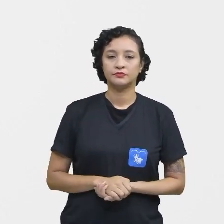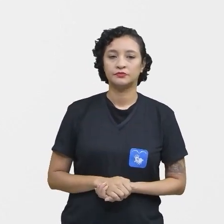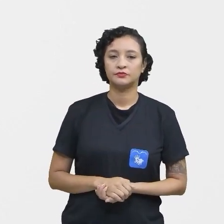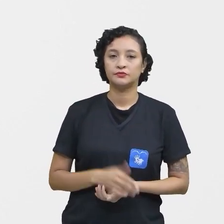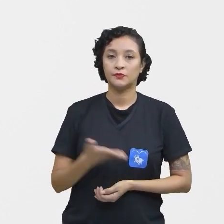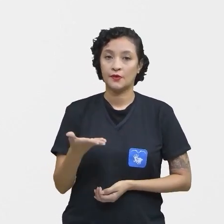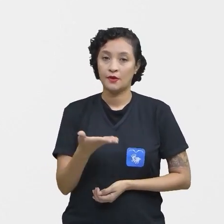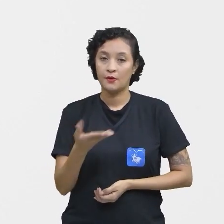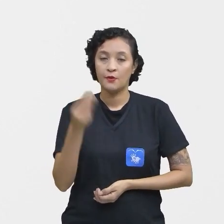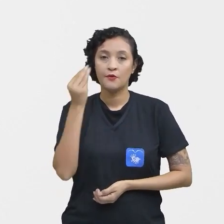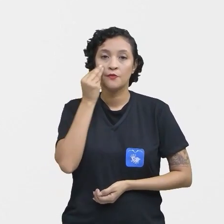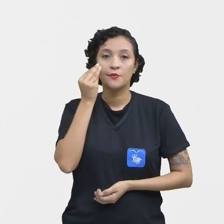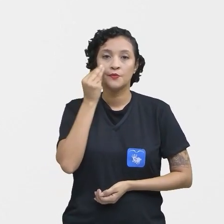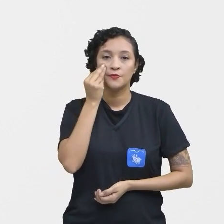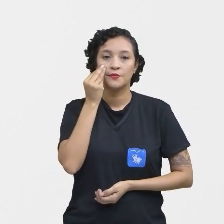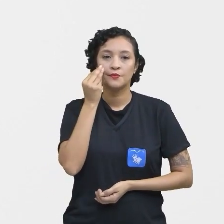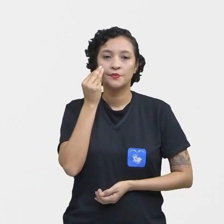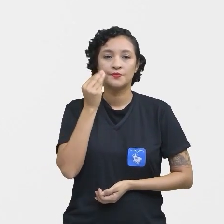nós vamos ver,